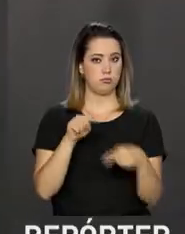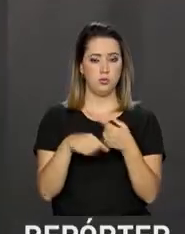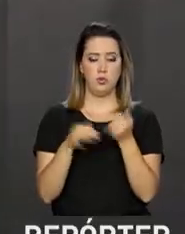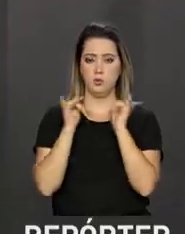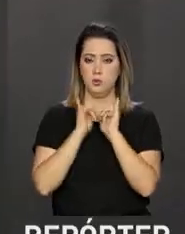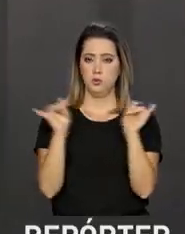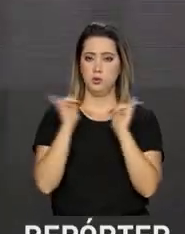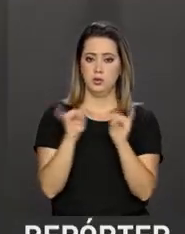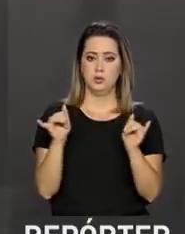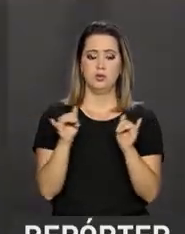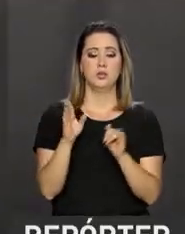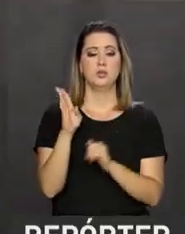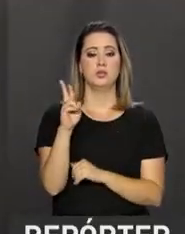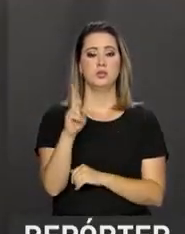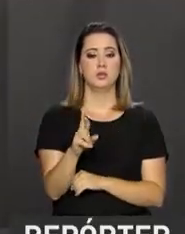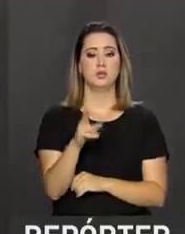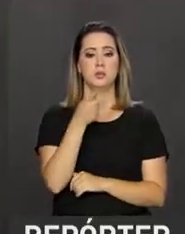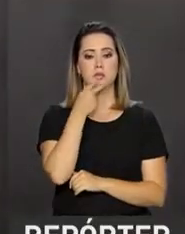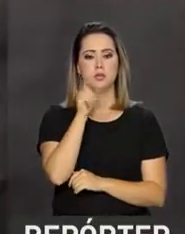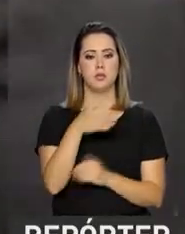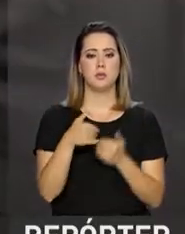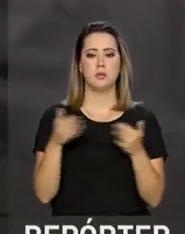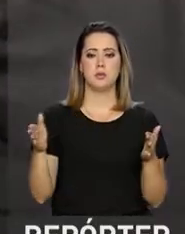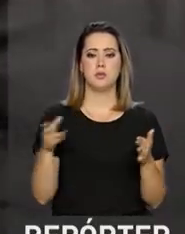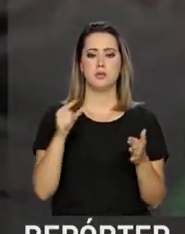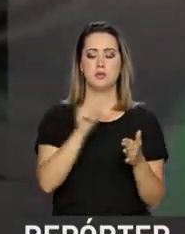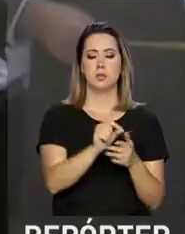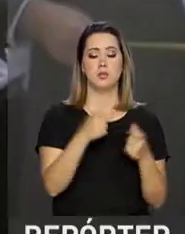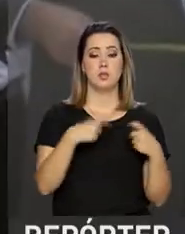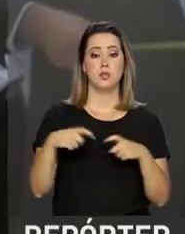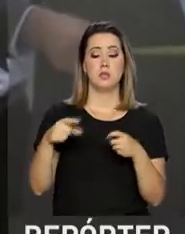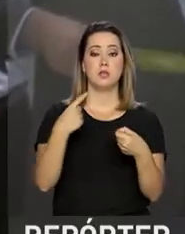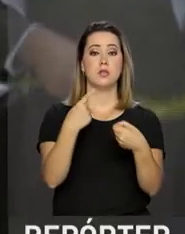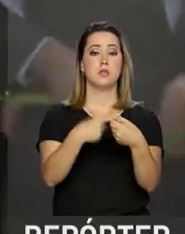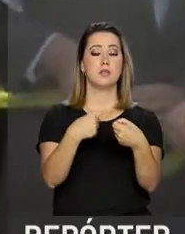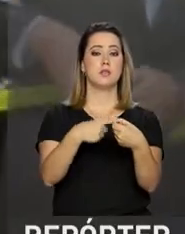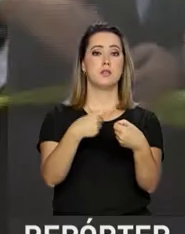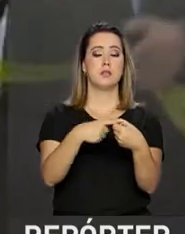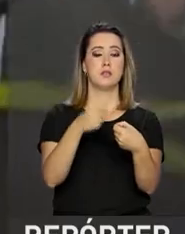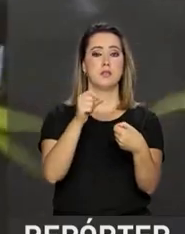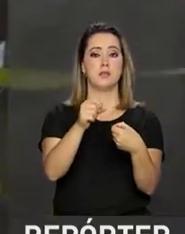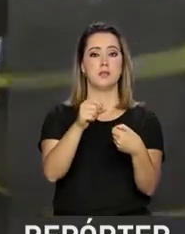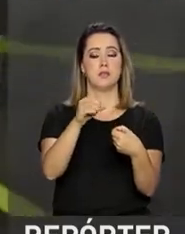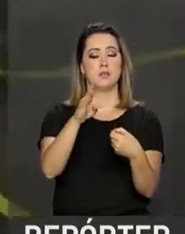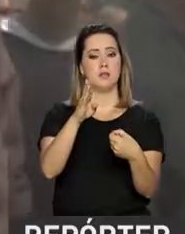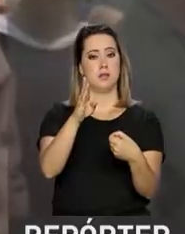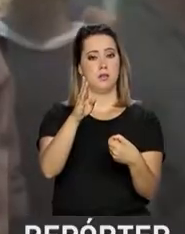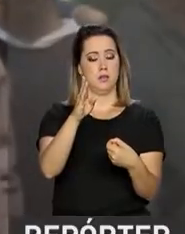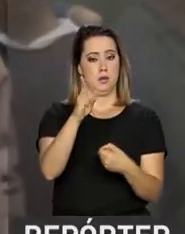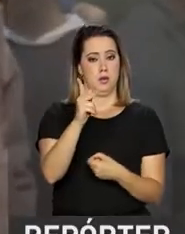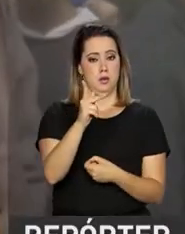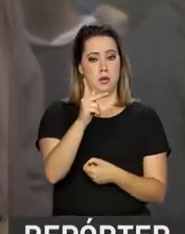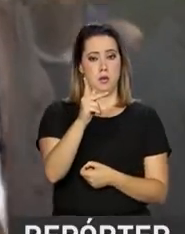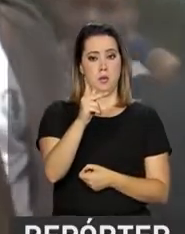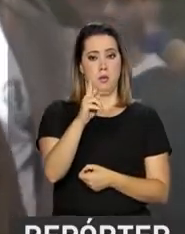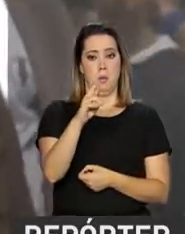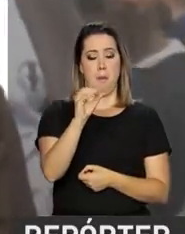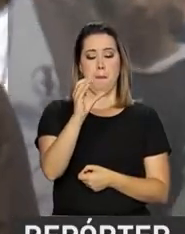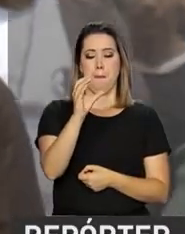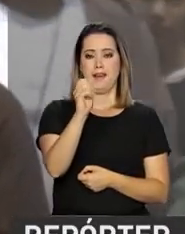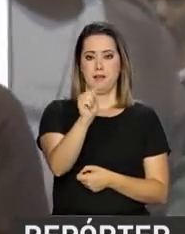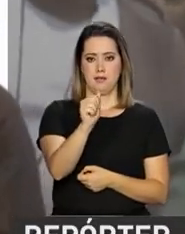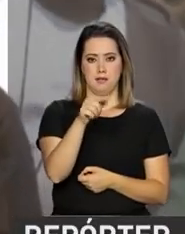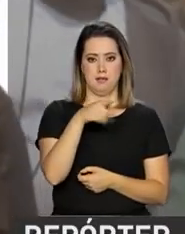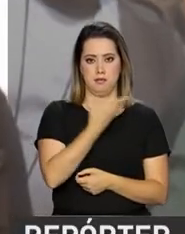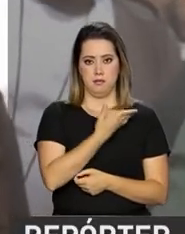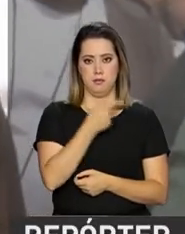rodovia, as autoridades participaram da inauguração do mergulhão da Praça Renascença, também em Niterói. Este aposentado, que vive no